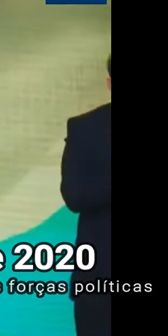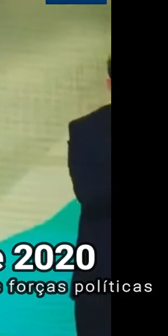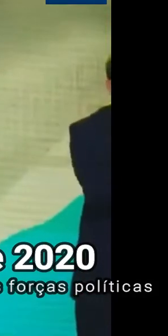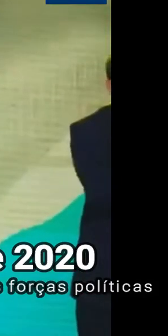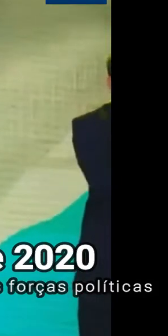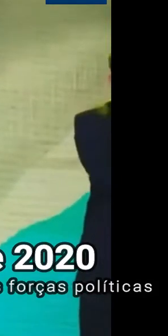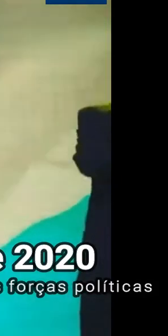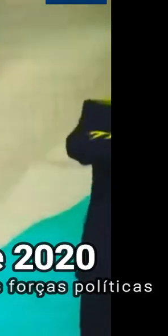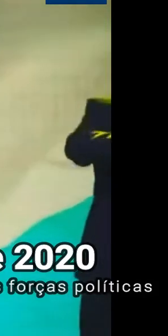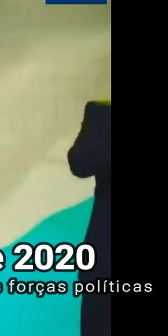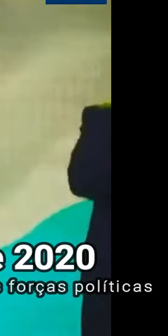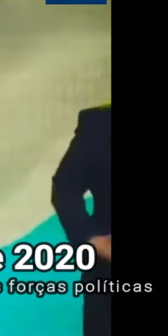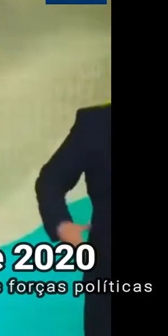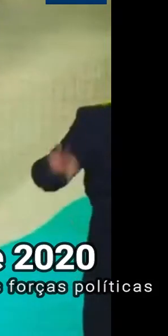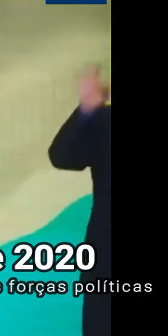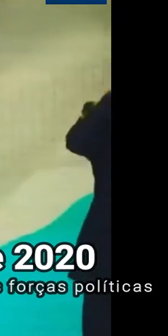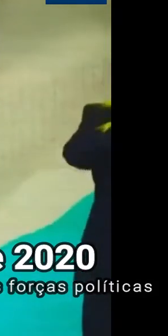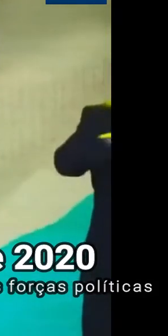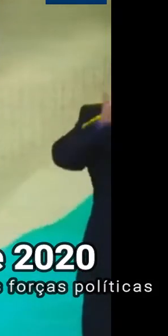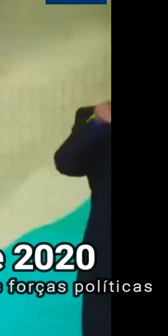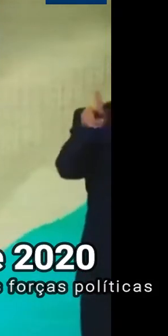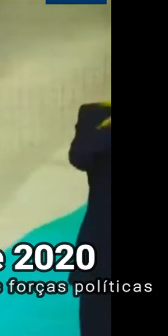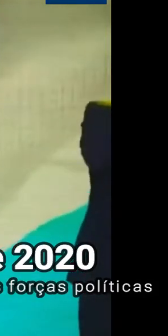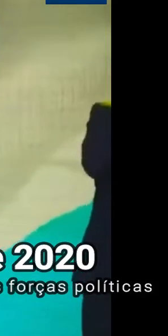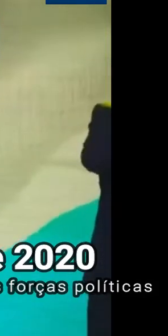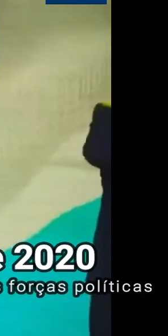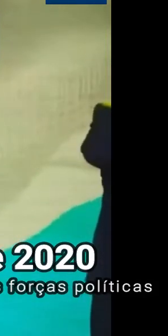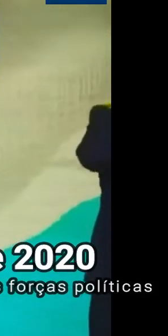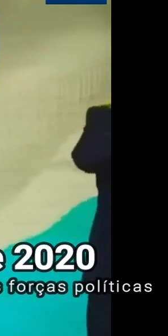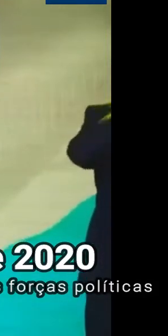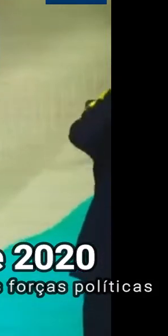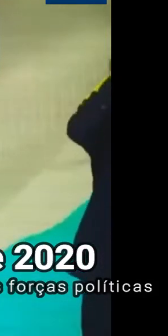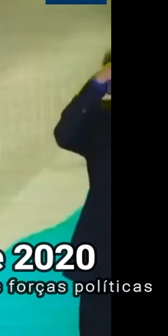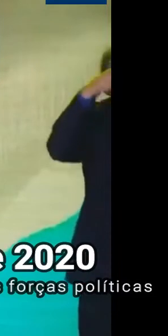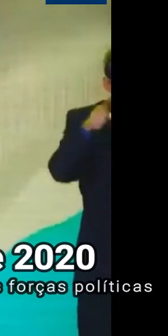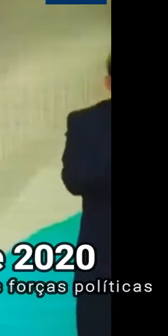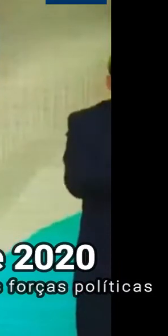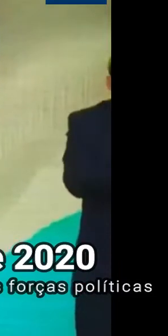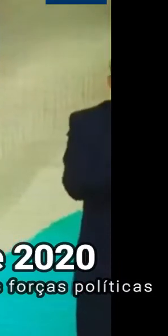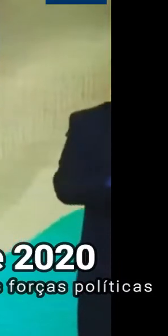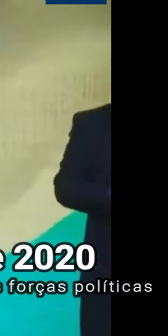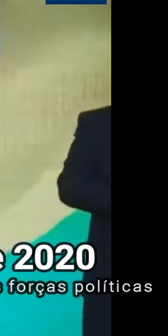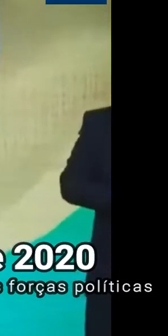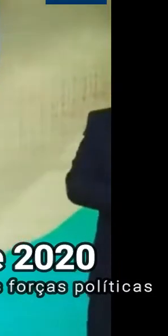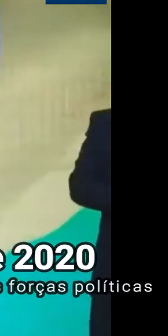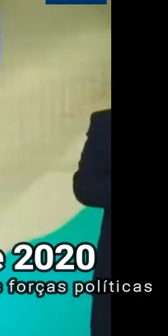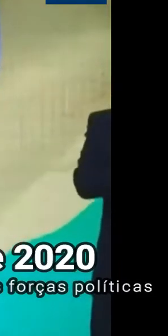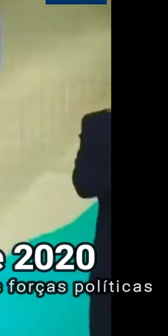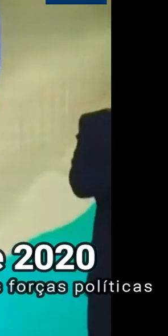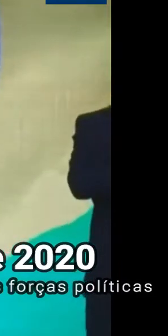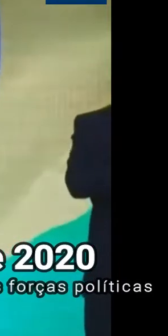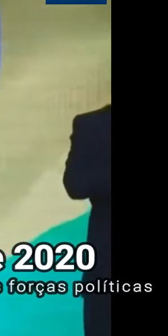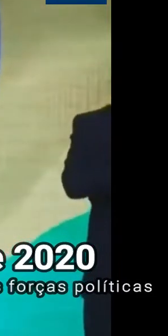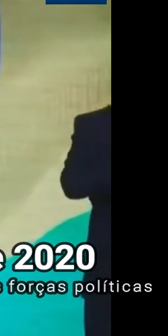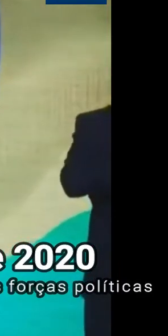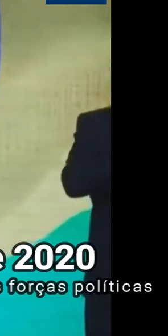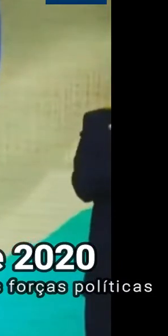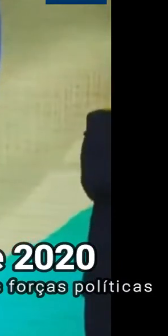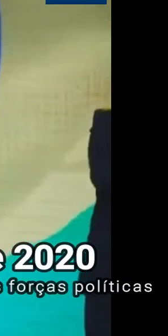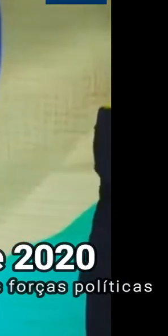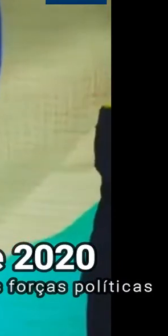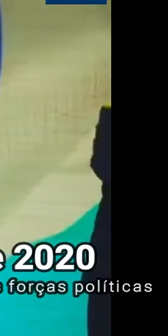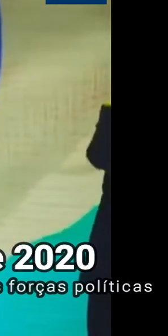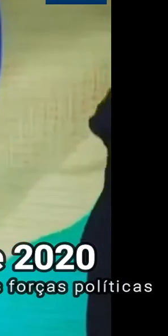governo federal aí, vai lá. É estado, é município que também tem os seus mecanismos burocráticos